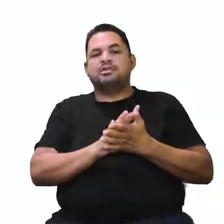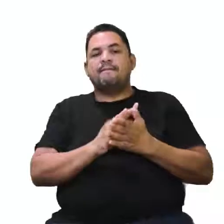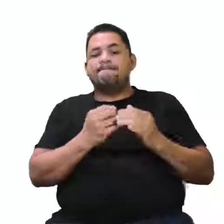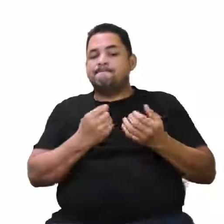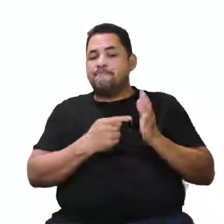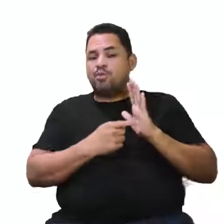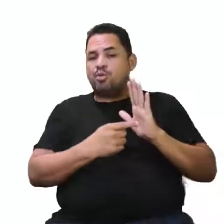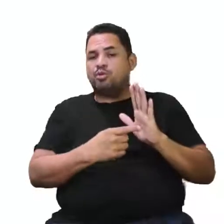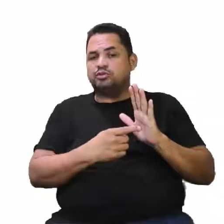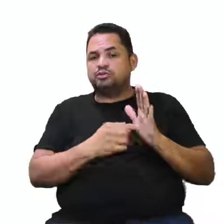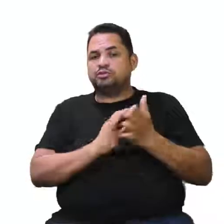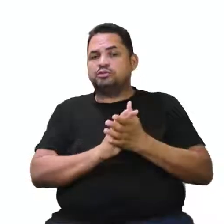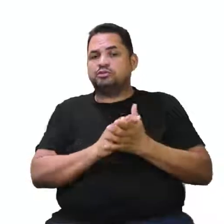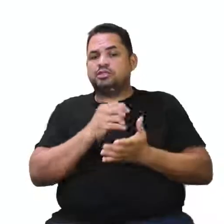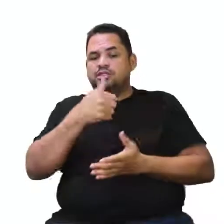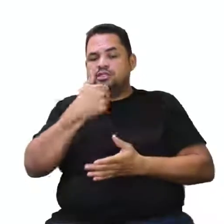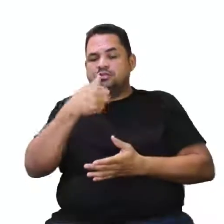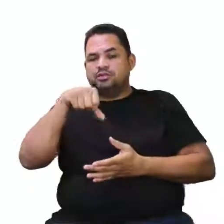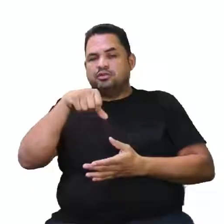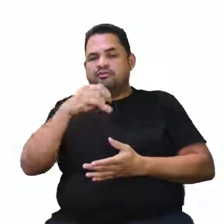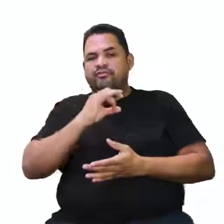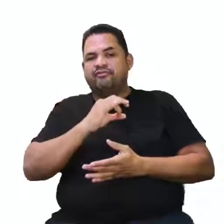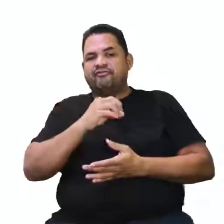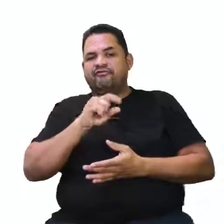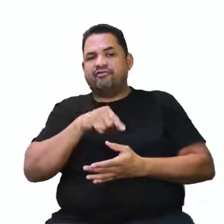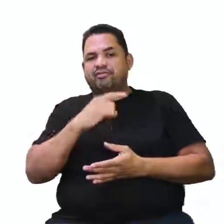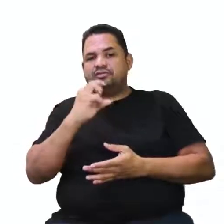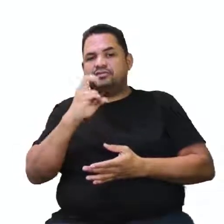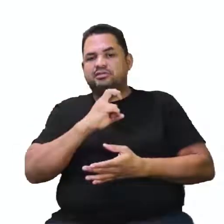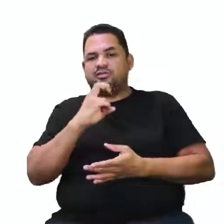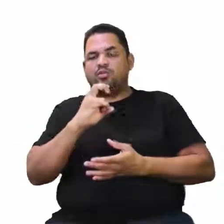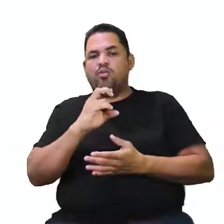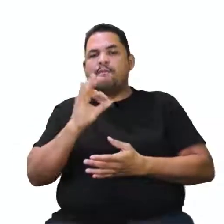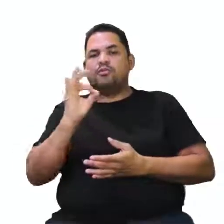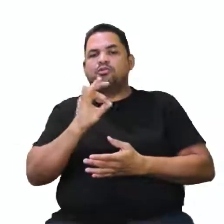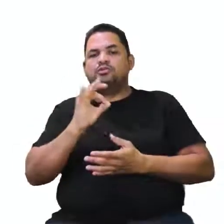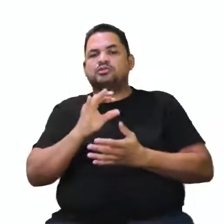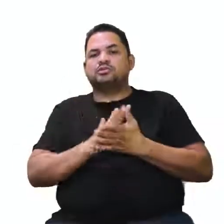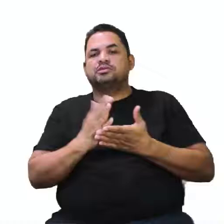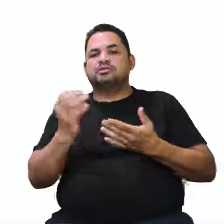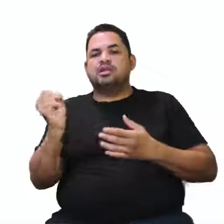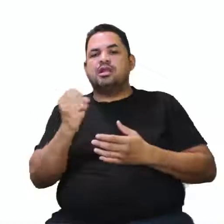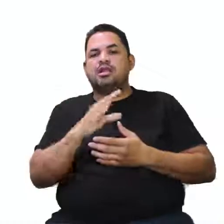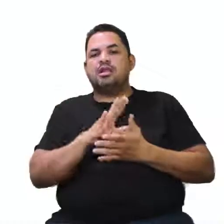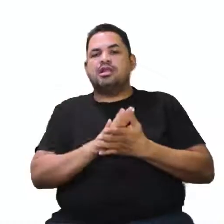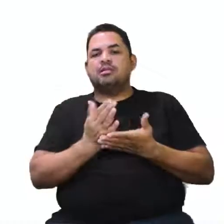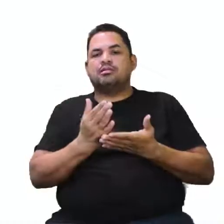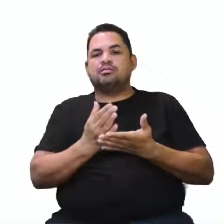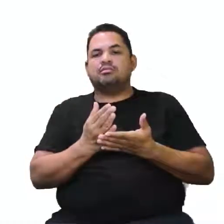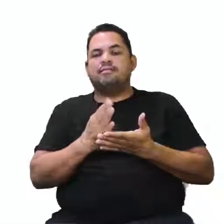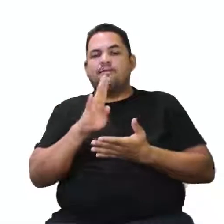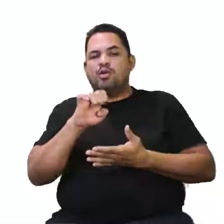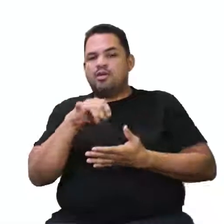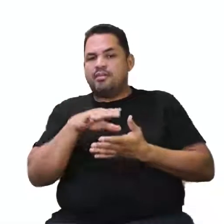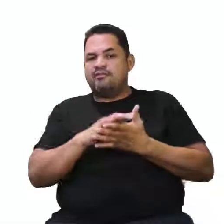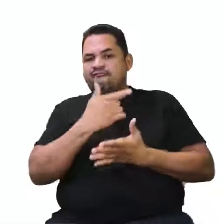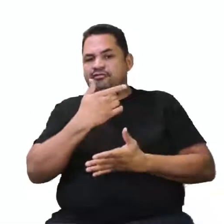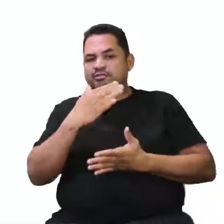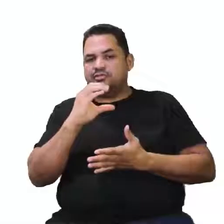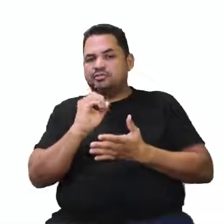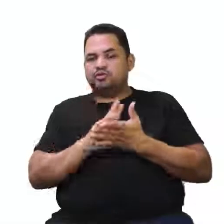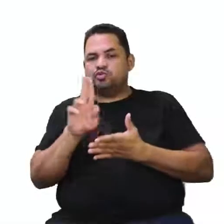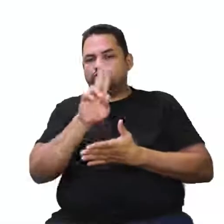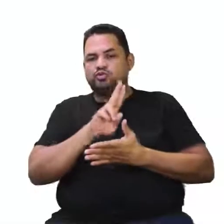bulimia nervosa e 20% de anorexia nervosa passaram a utilizar aí dietas a partir